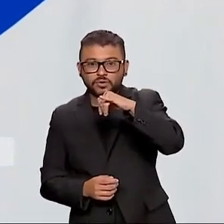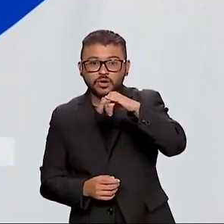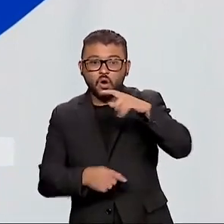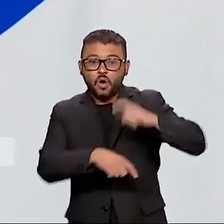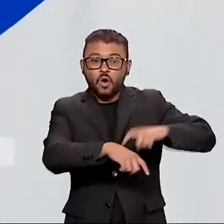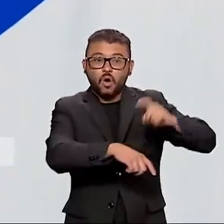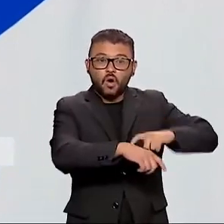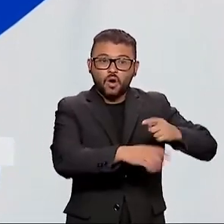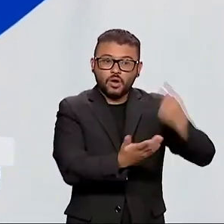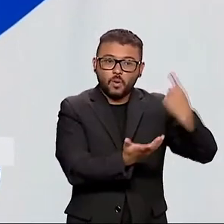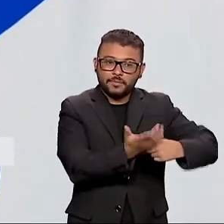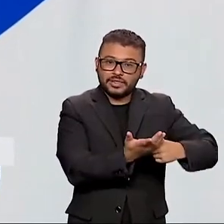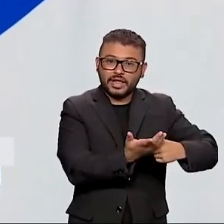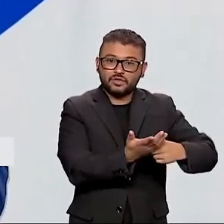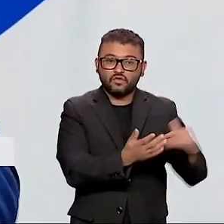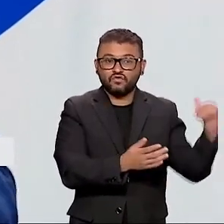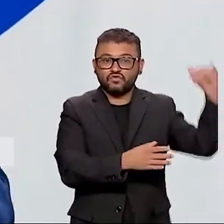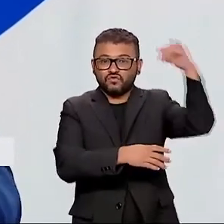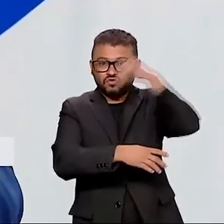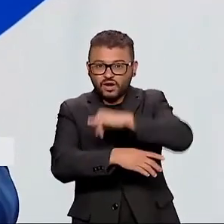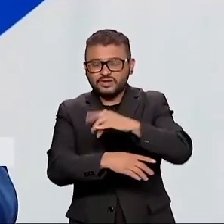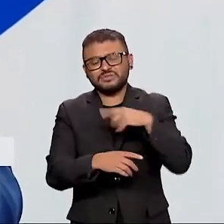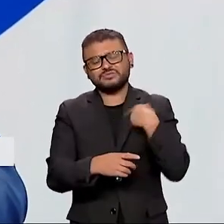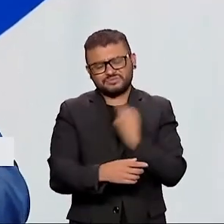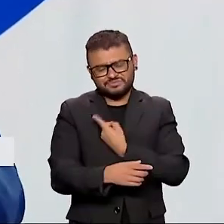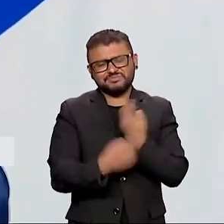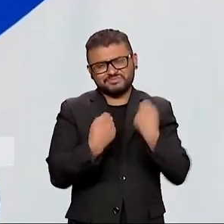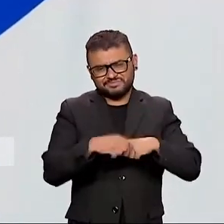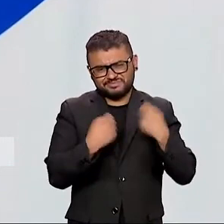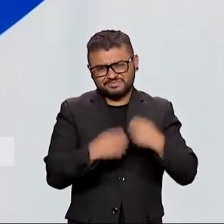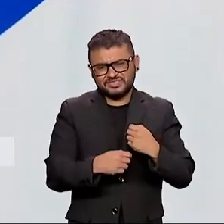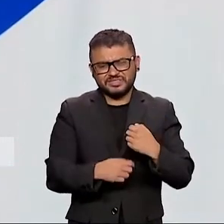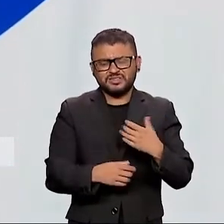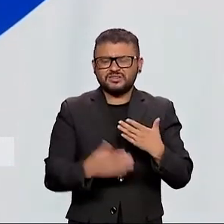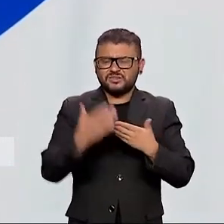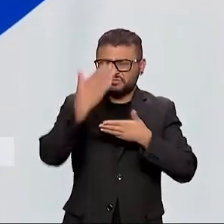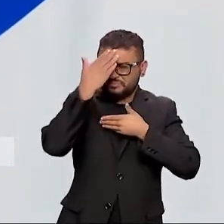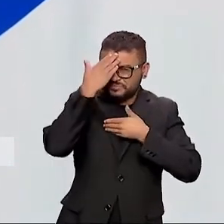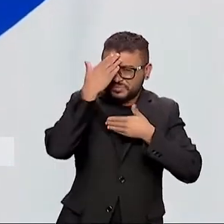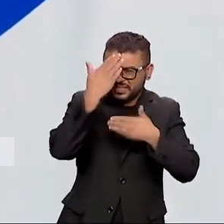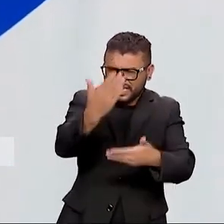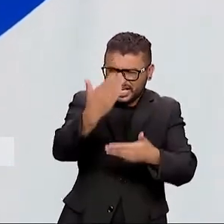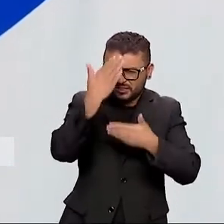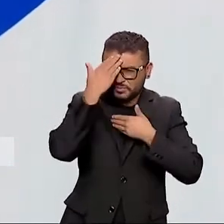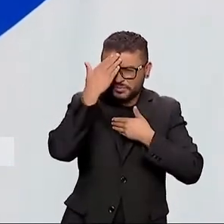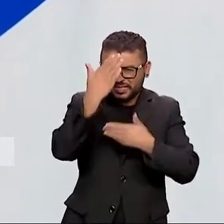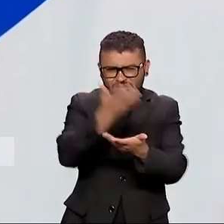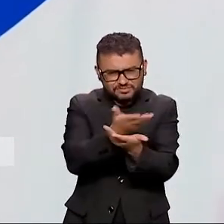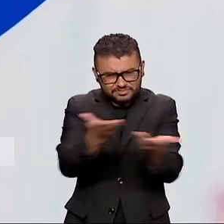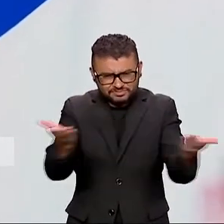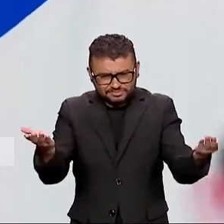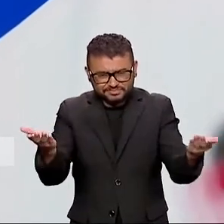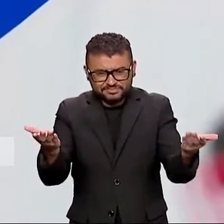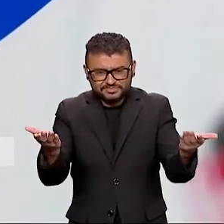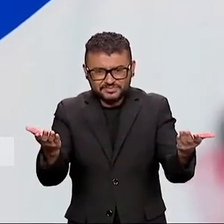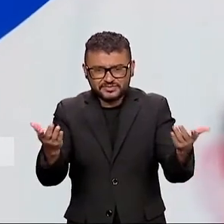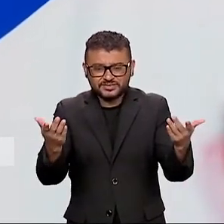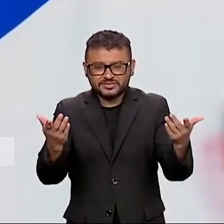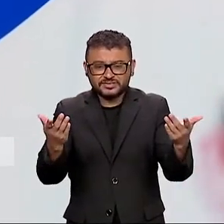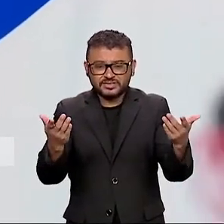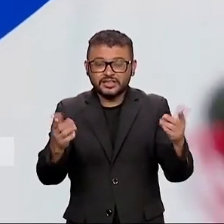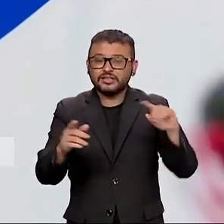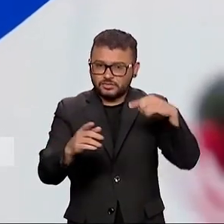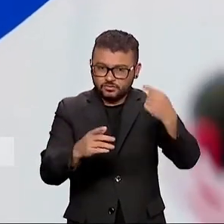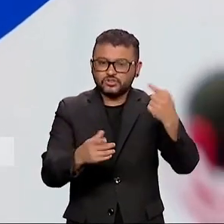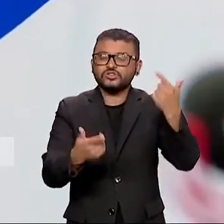já está vencendo a idade. E temos que ir. Gente, obrigado. Muito obrigado a vocês. Até